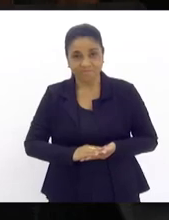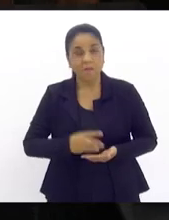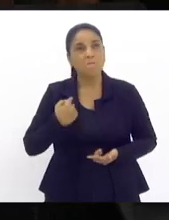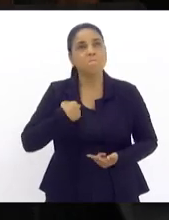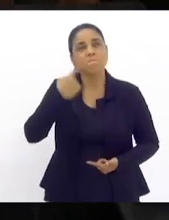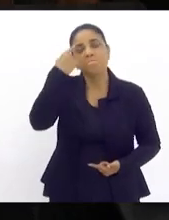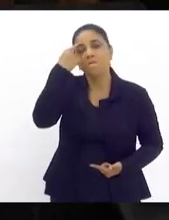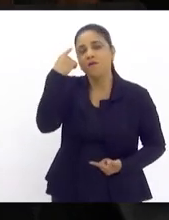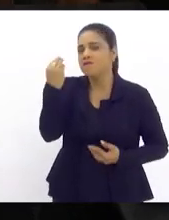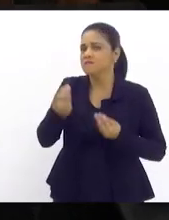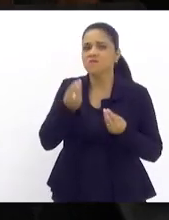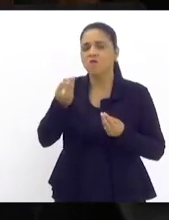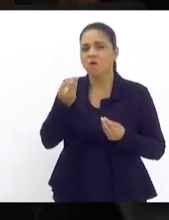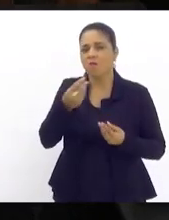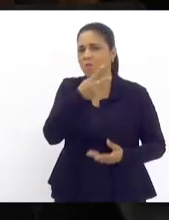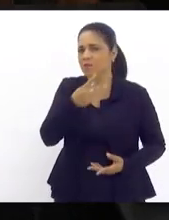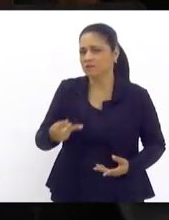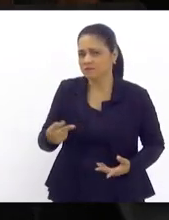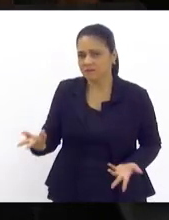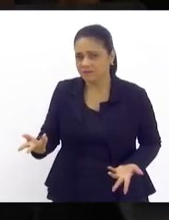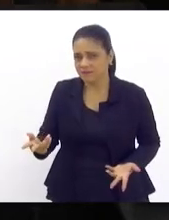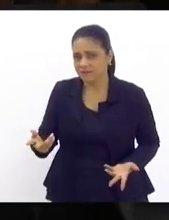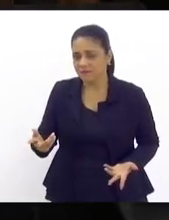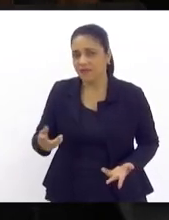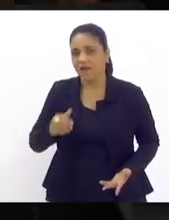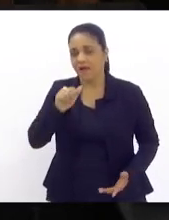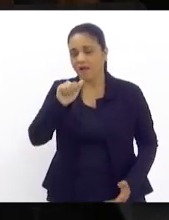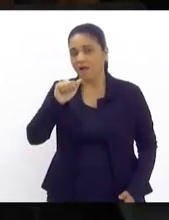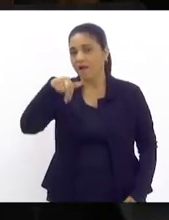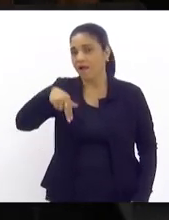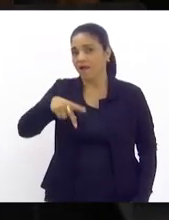Imagine, senhora presidente, a Ambev.